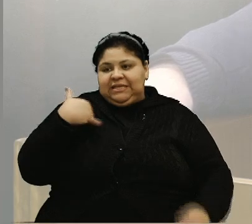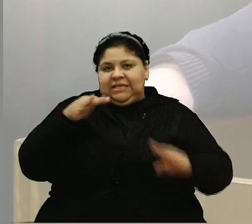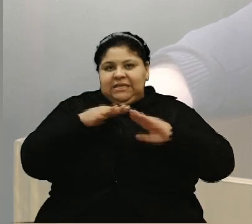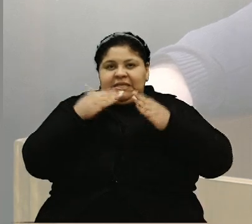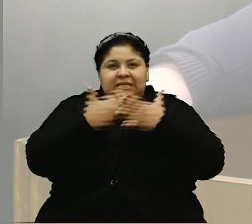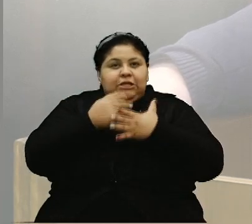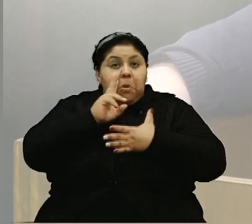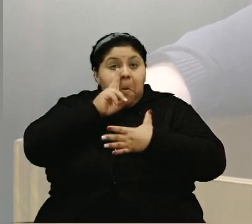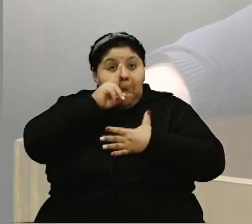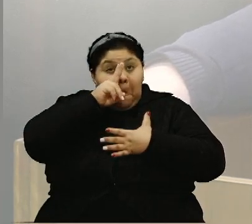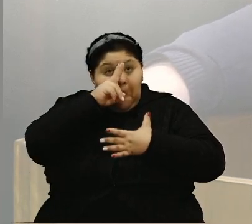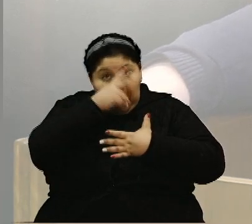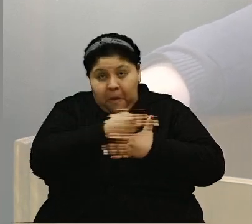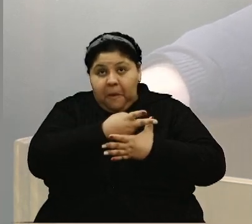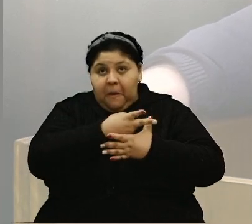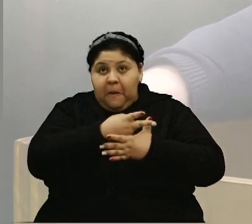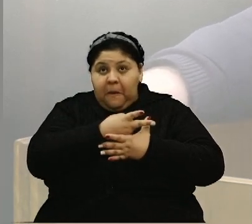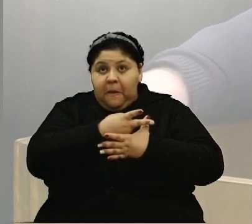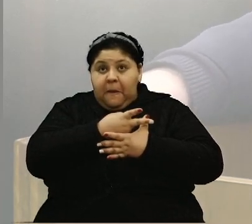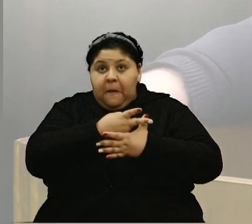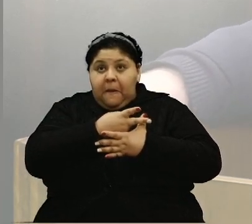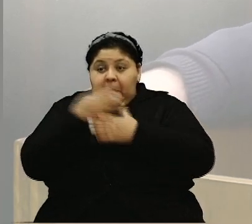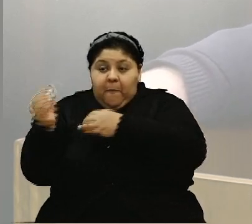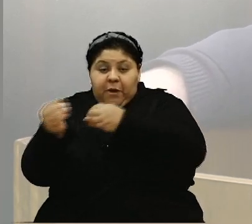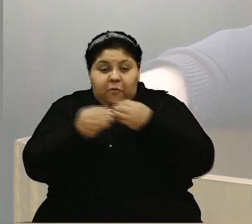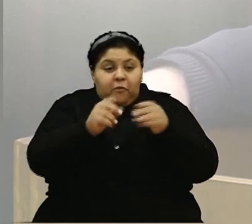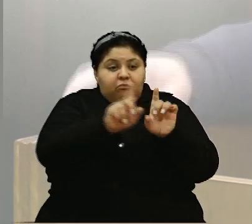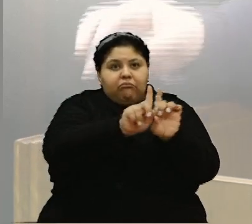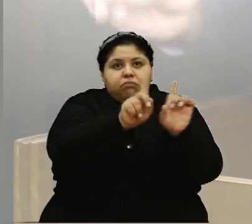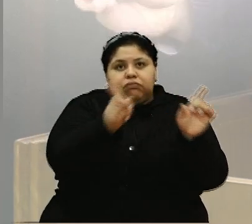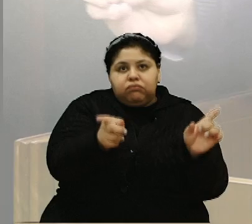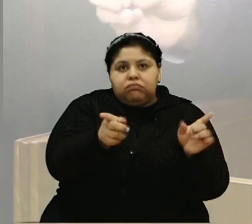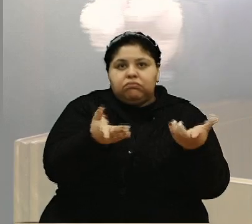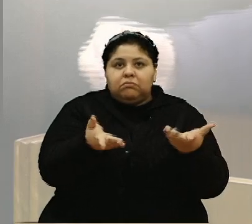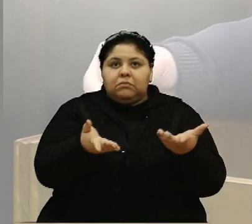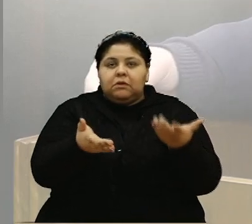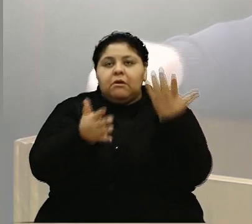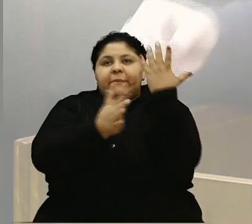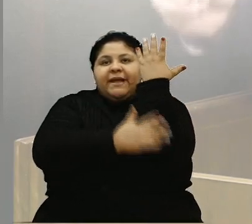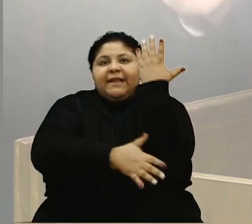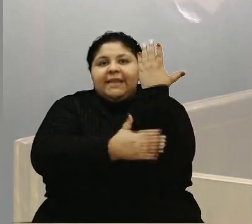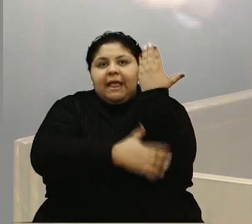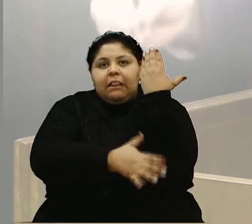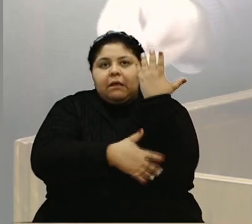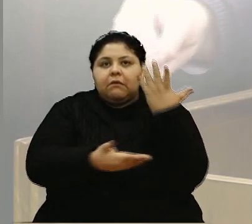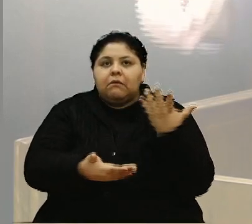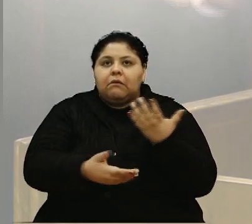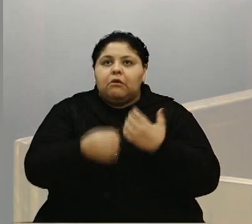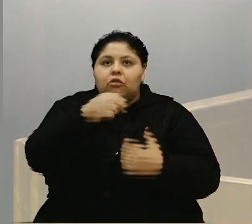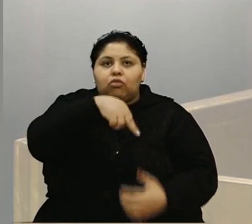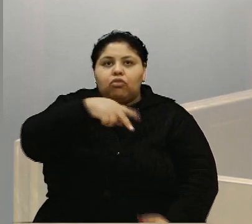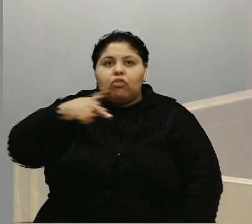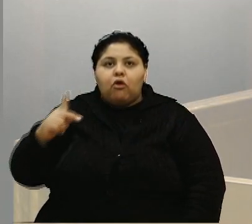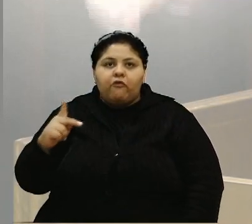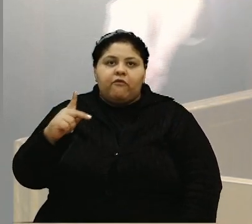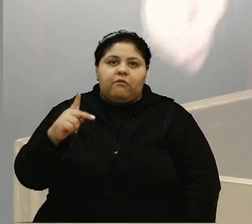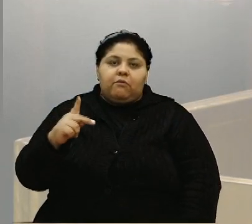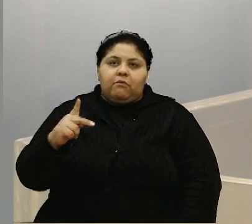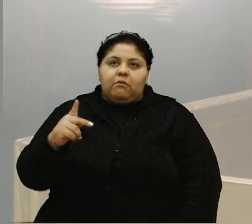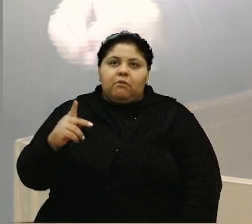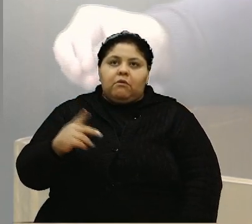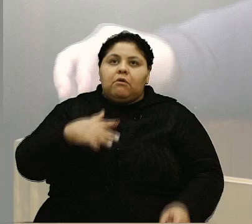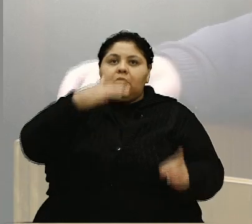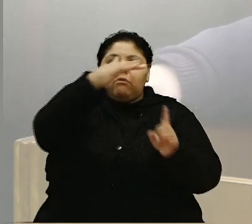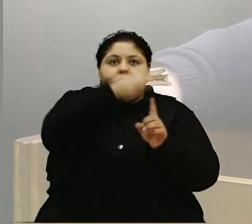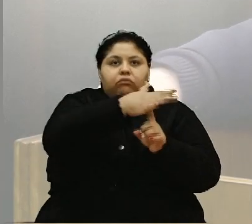esforço imenso para ir para Gramado, num esforço imenso para ir para Canela. Nova Petrópolis, com essas suas feiras,